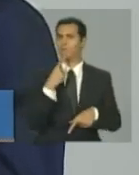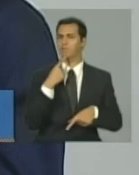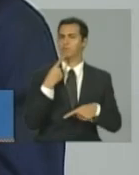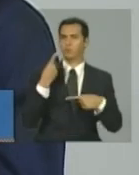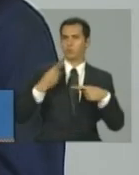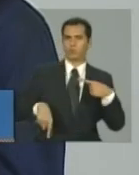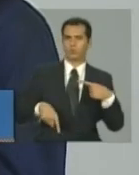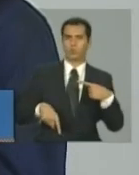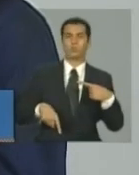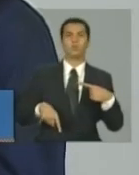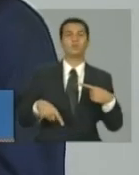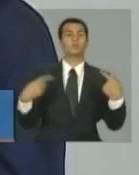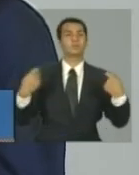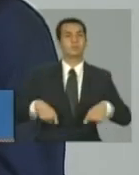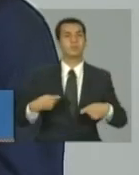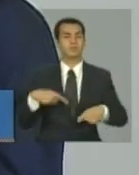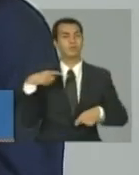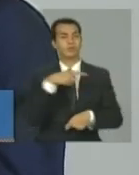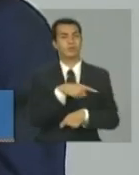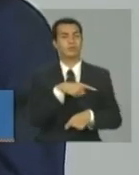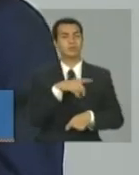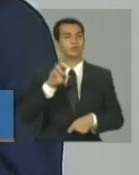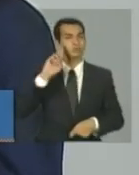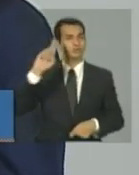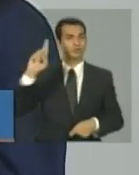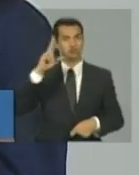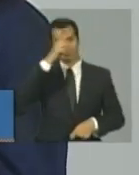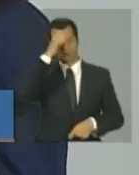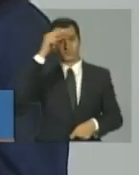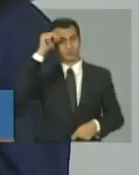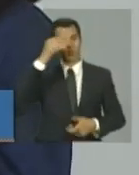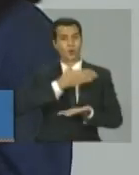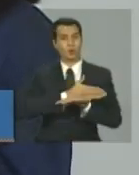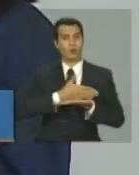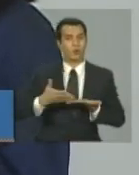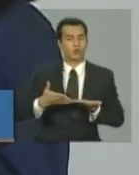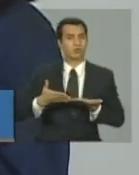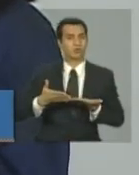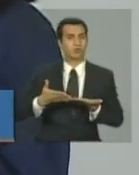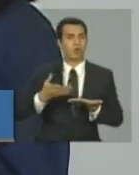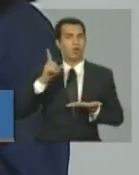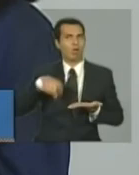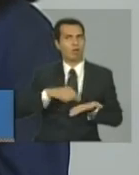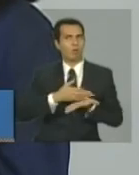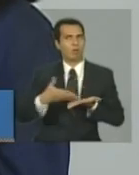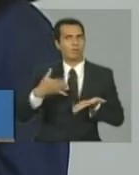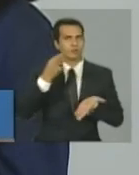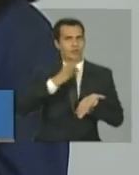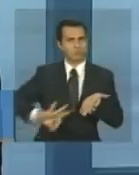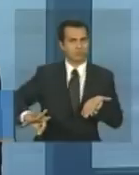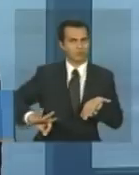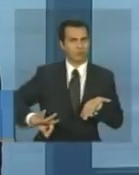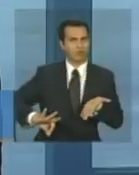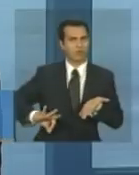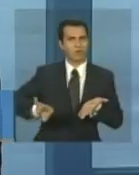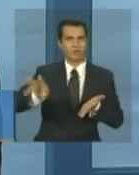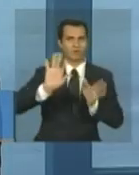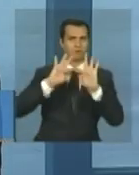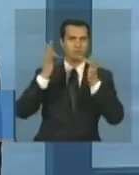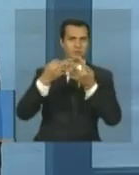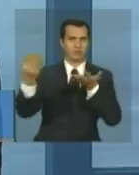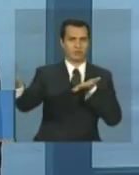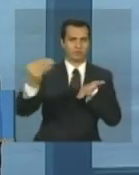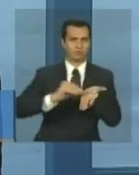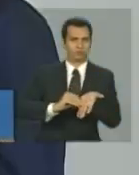que eles nos informam em Desde quando isso aconteceu se foi no ato do cadastramento ou seja ele declarou uma renda